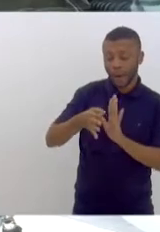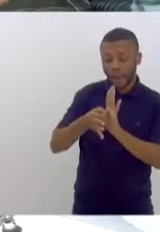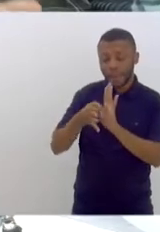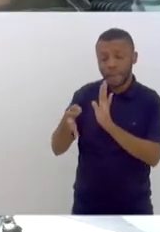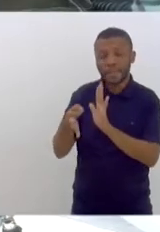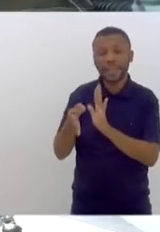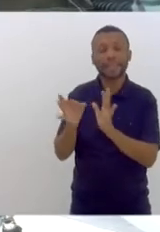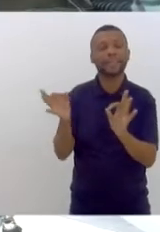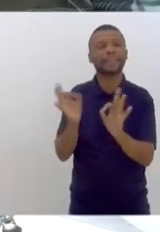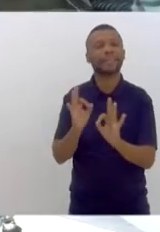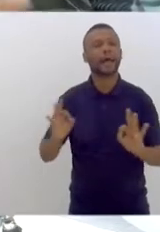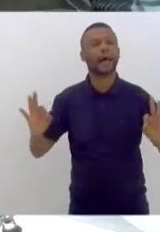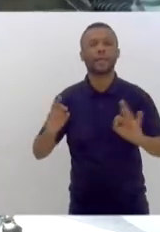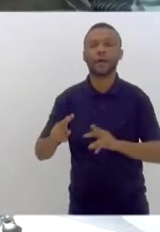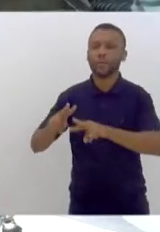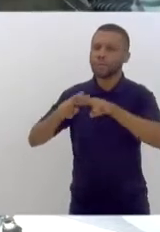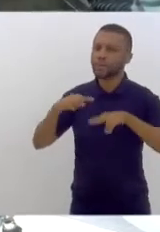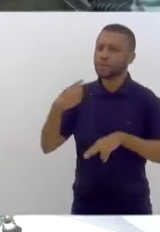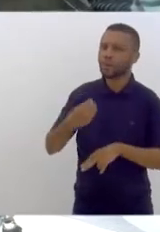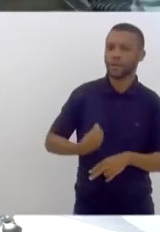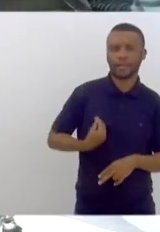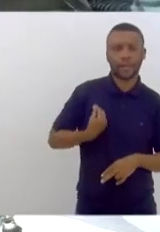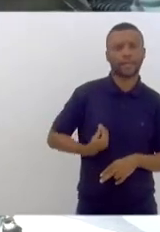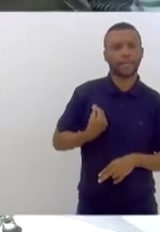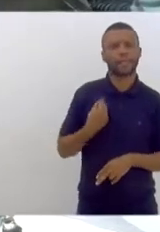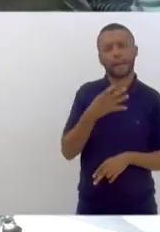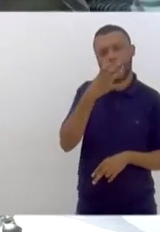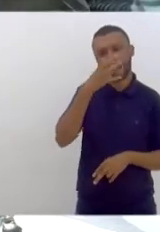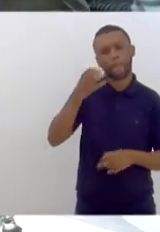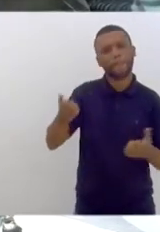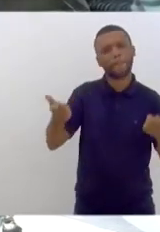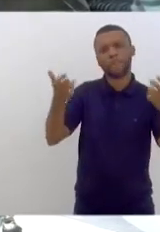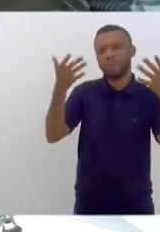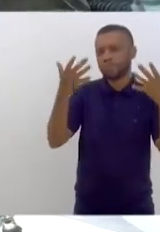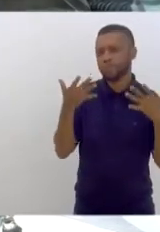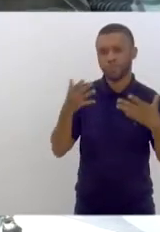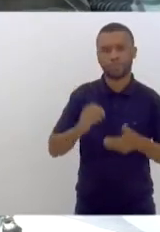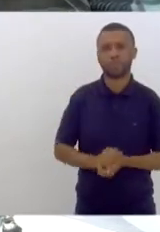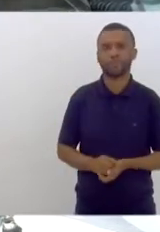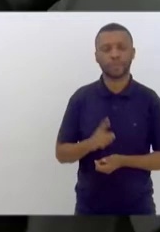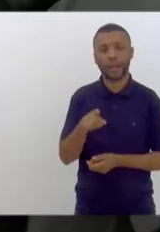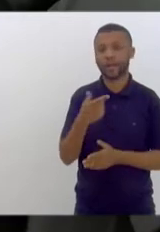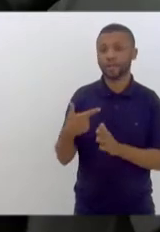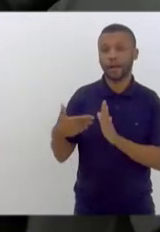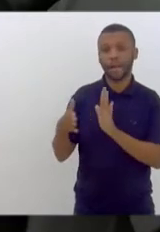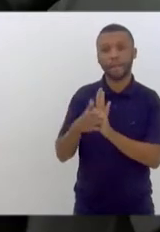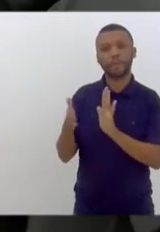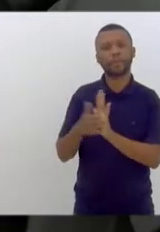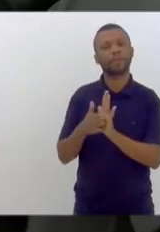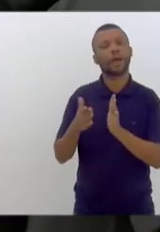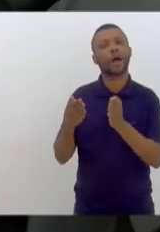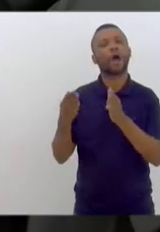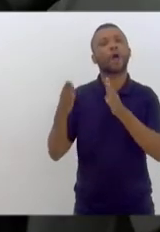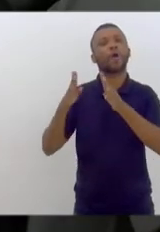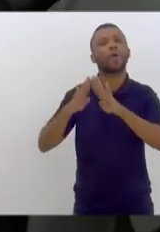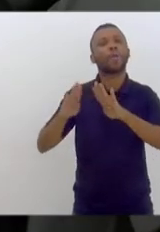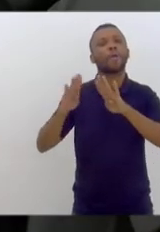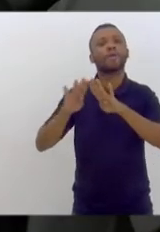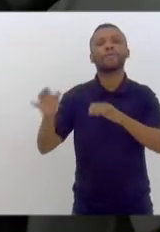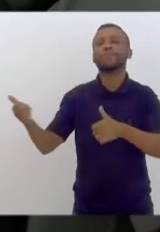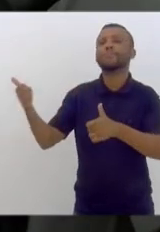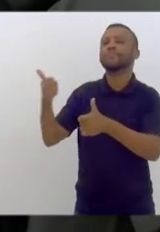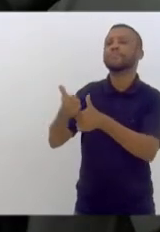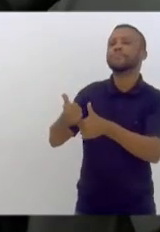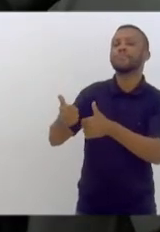isso que a gente está aqui para ouvir. É, acredito que, por ser uma medida compensatória até, a gente deveria discutir